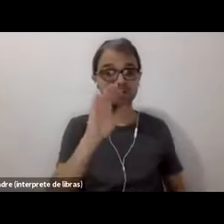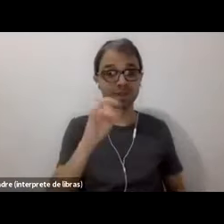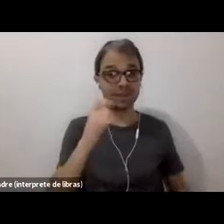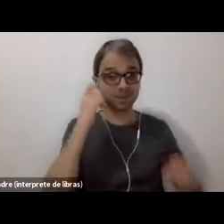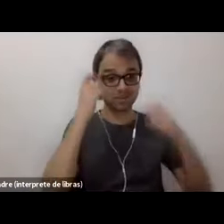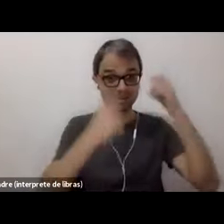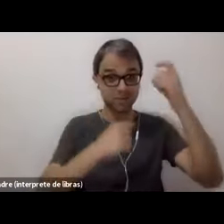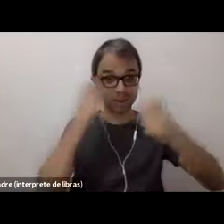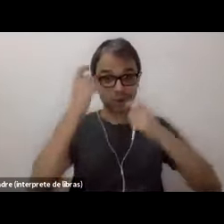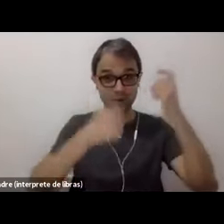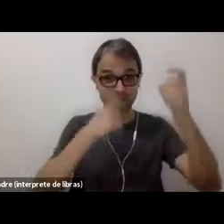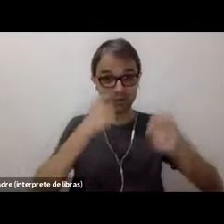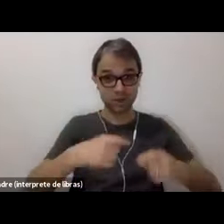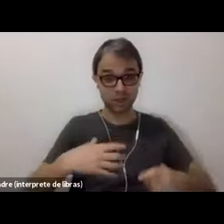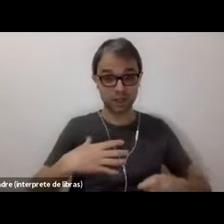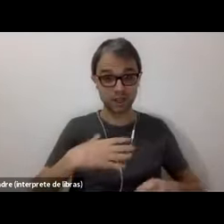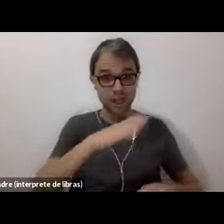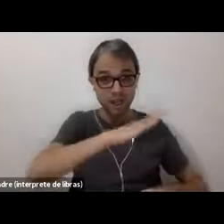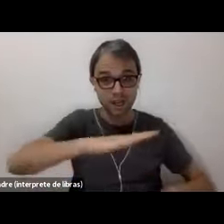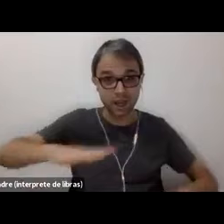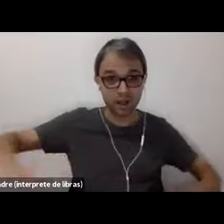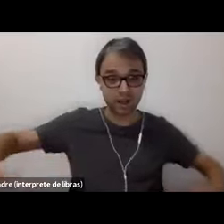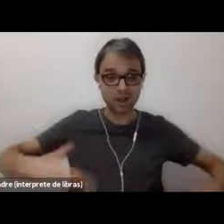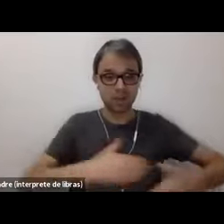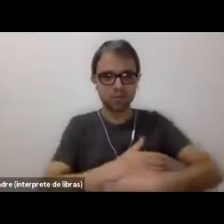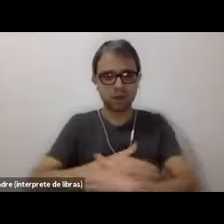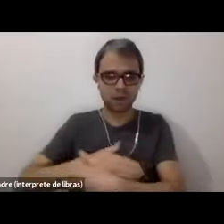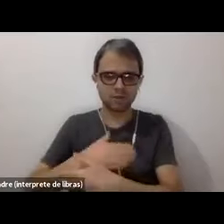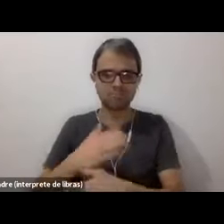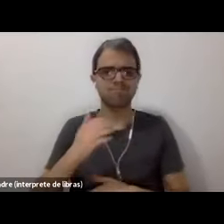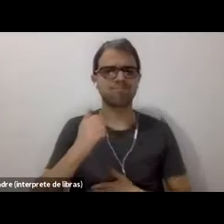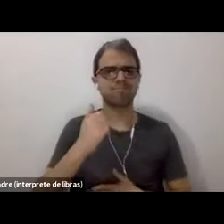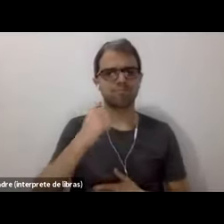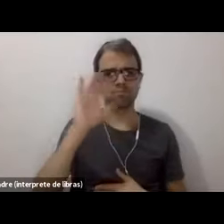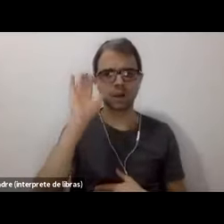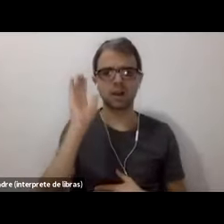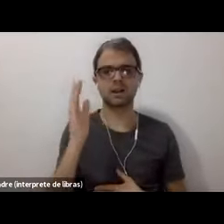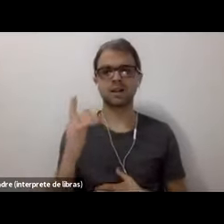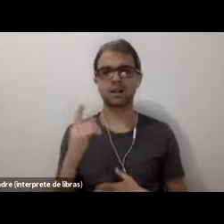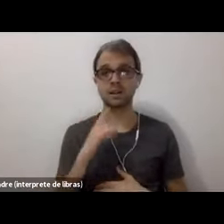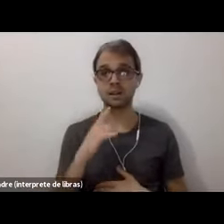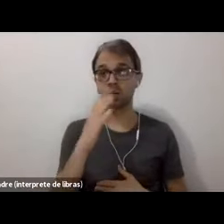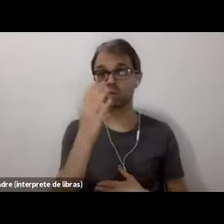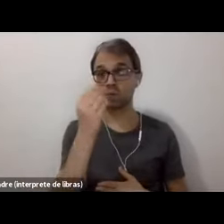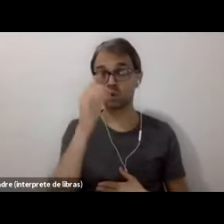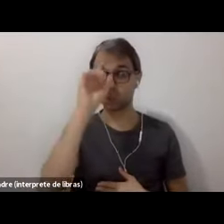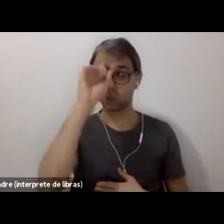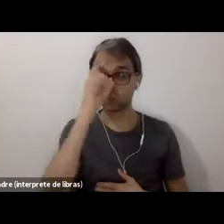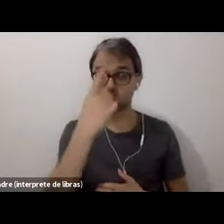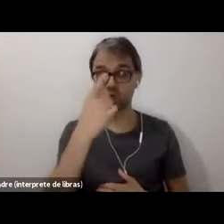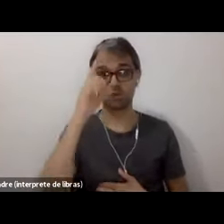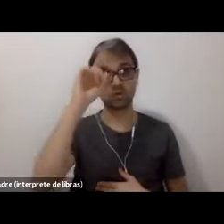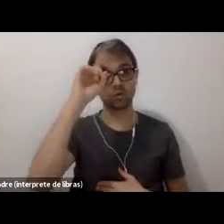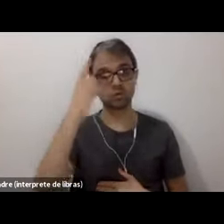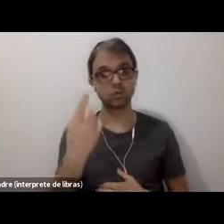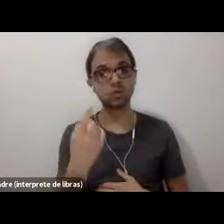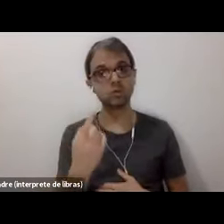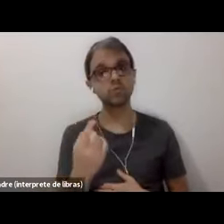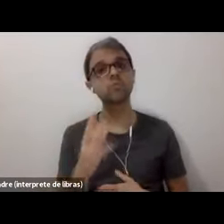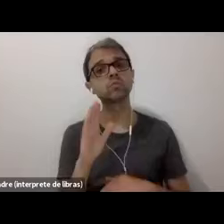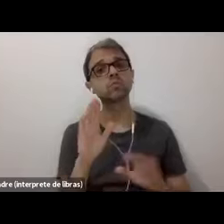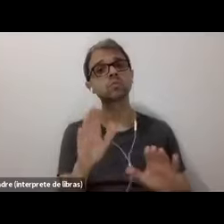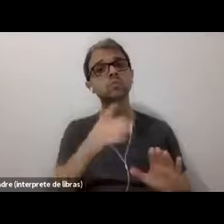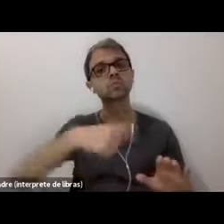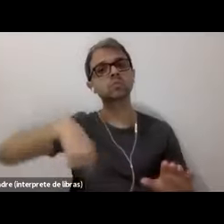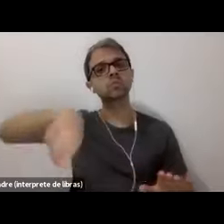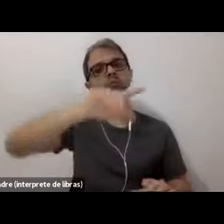segmento que tem mais indagações e receios desse retorno, né? Então, a todo momento, assim, o que a gente pode proporcionar